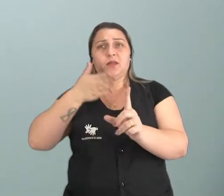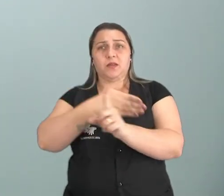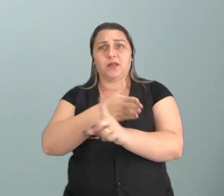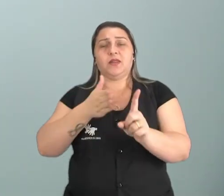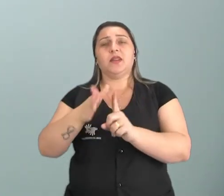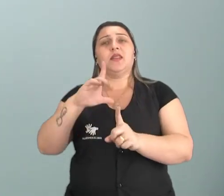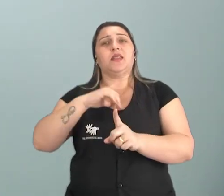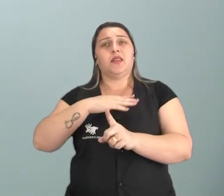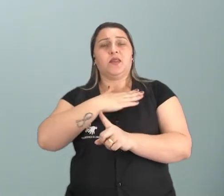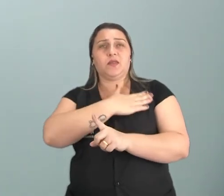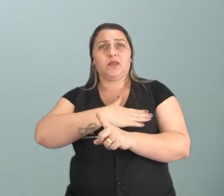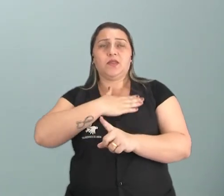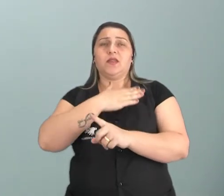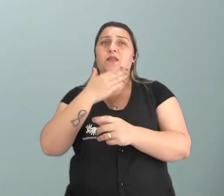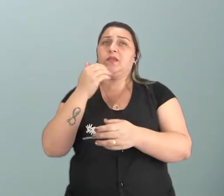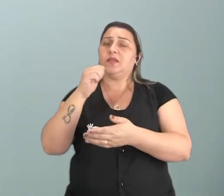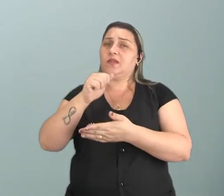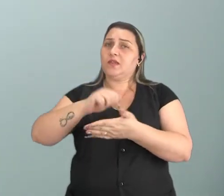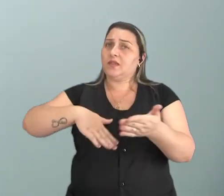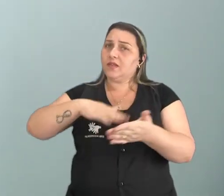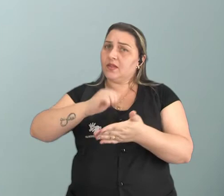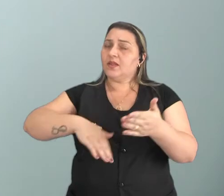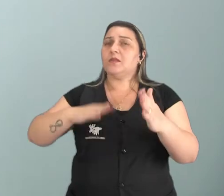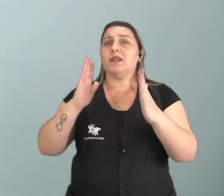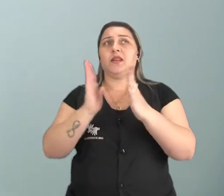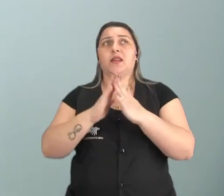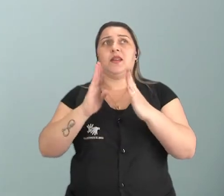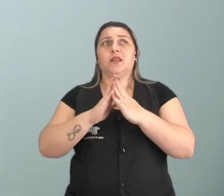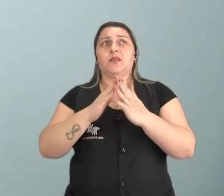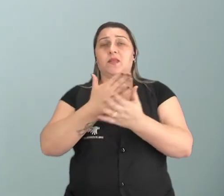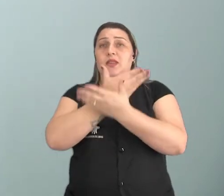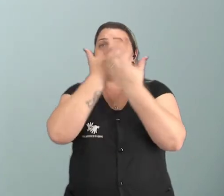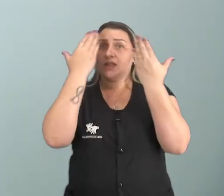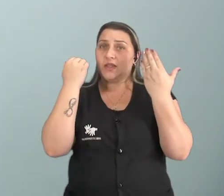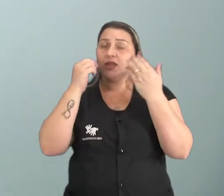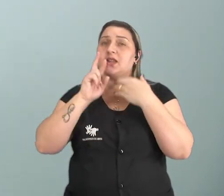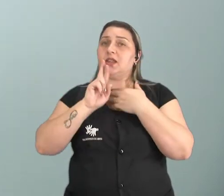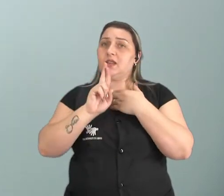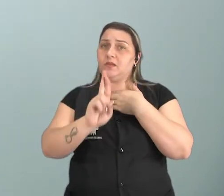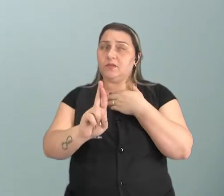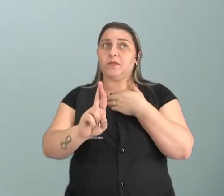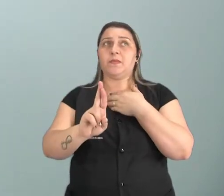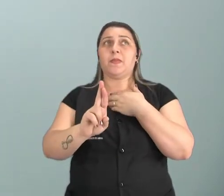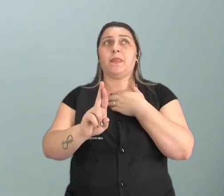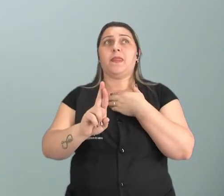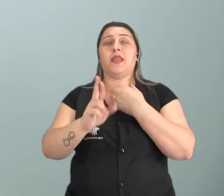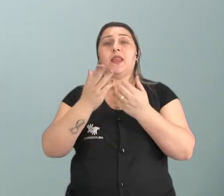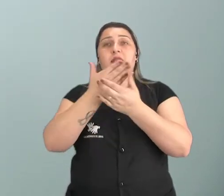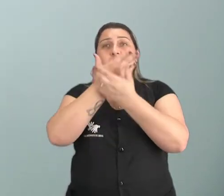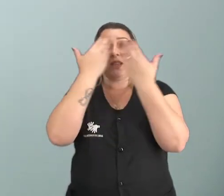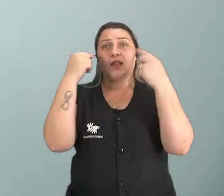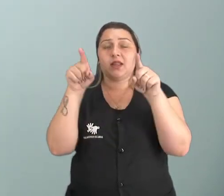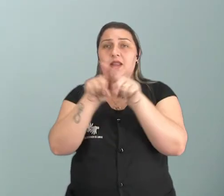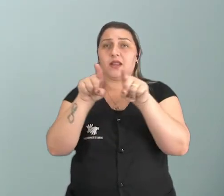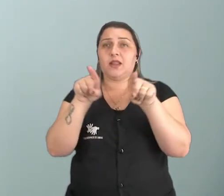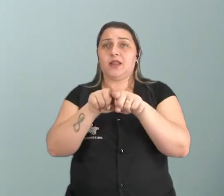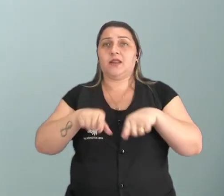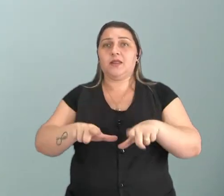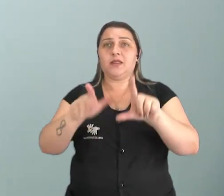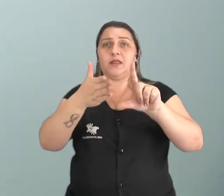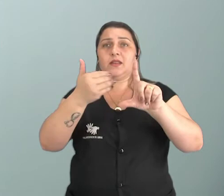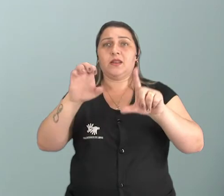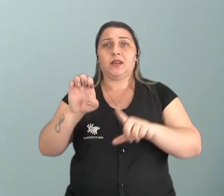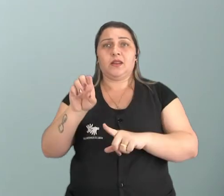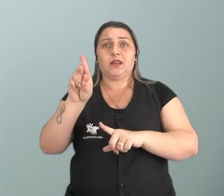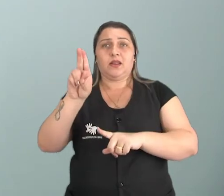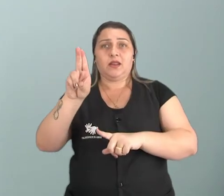gostado e vai ficar um exercitando para casa para vocês. Não esqueçam de fazer esse exercitando e não esqueçam também de